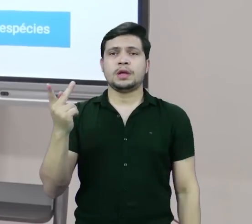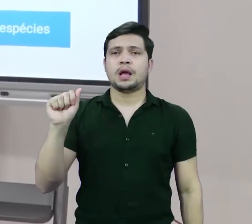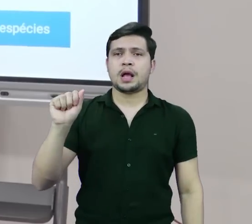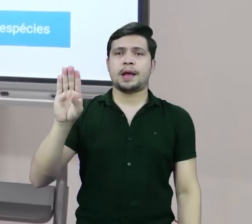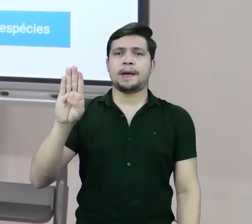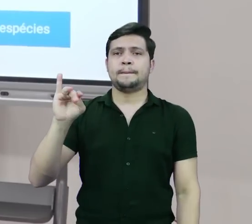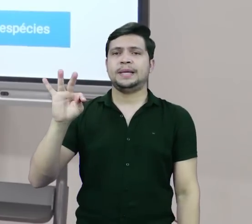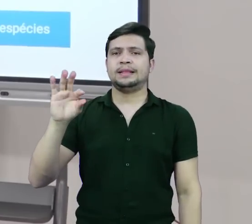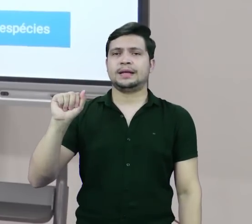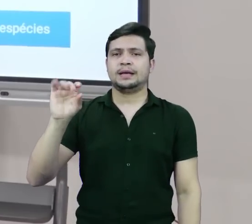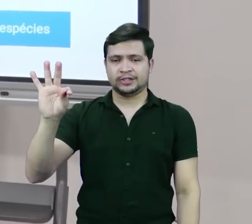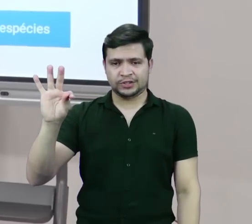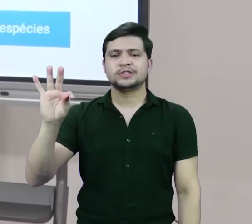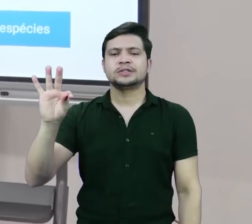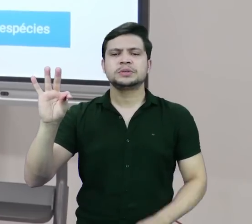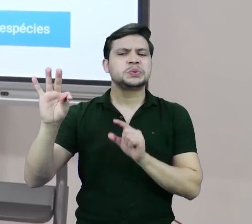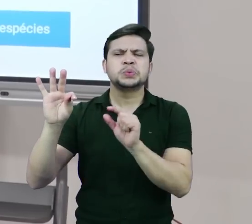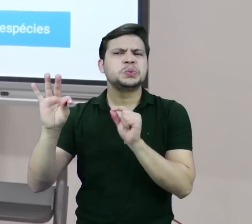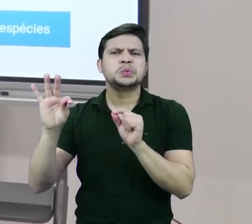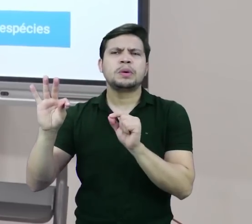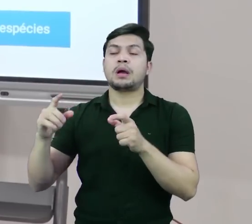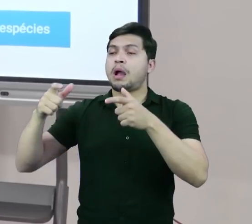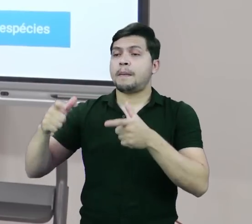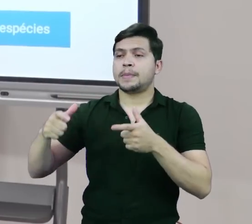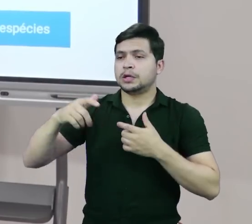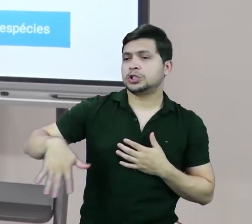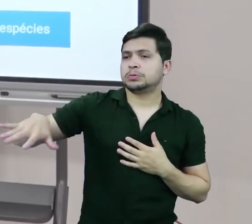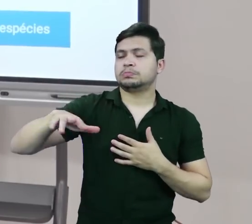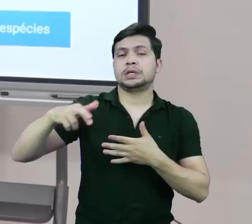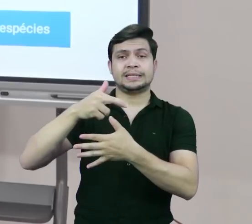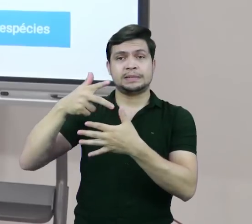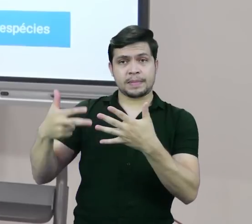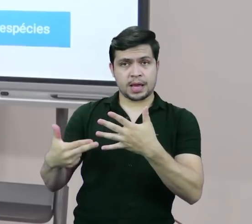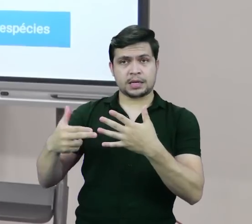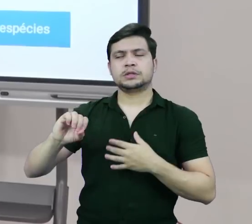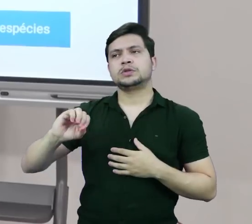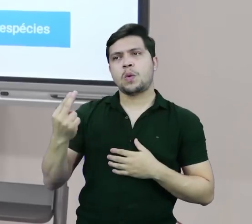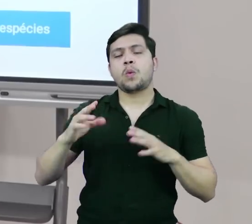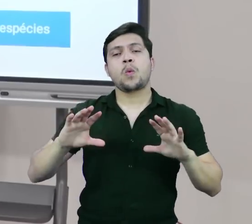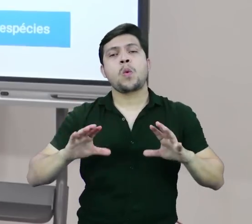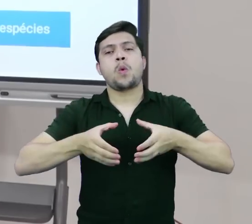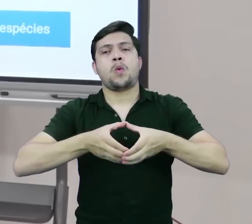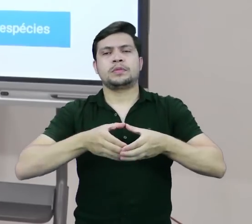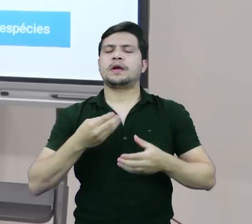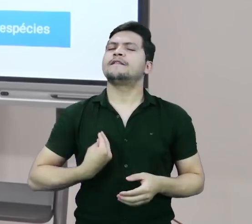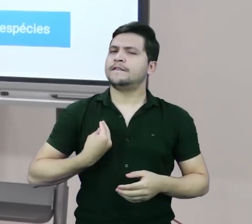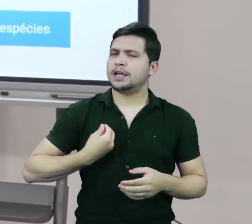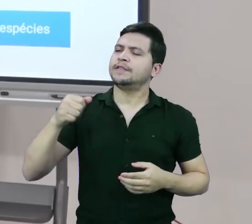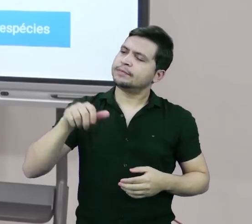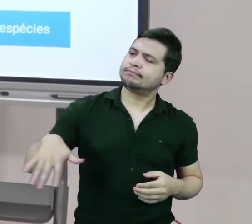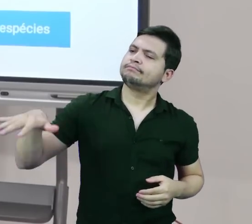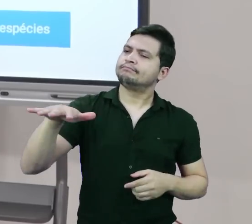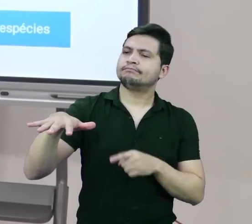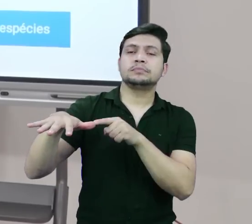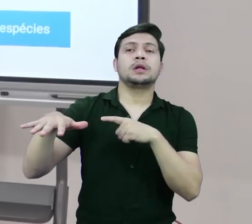nicho ecológico. O que é um habitat, gente? É um ambiente em que vive determinada espécie ou comunidade, caracterizado por suas